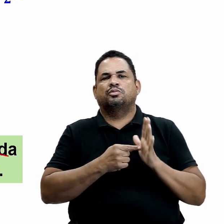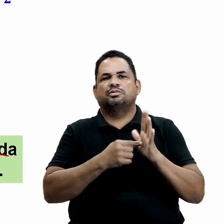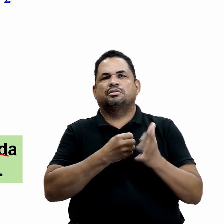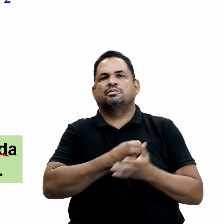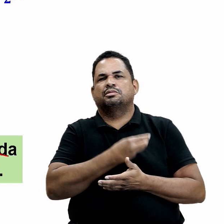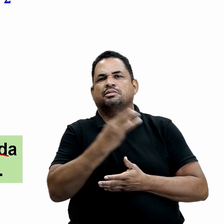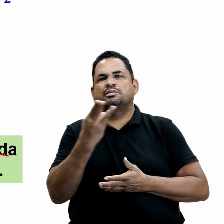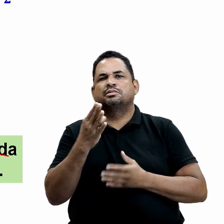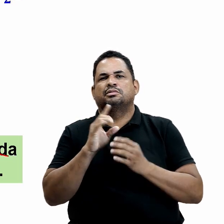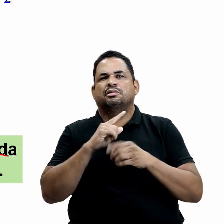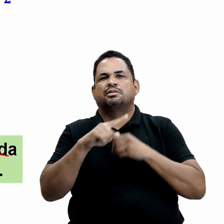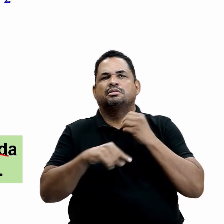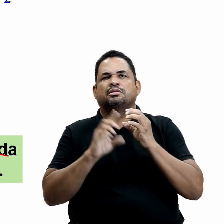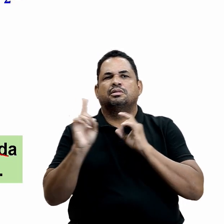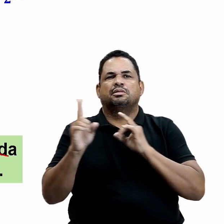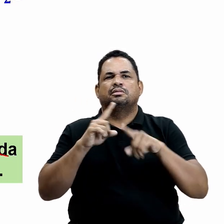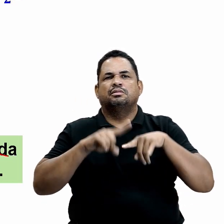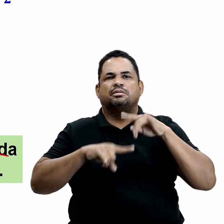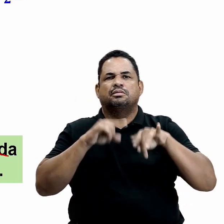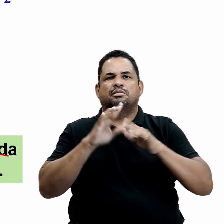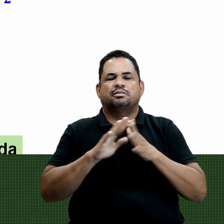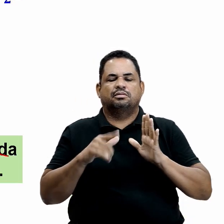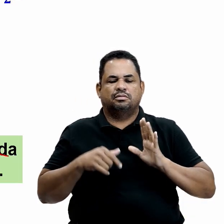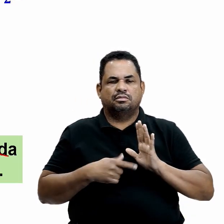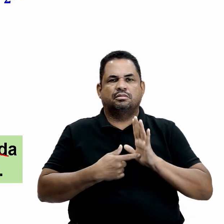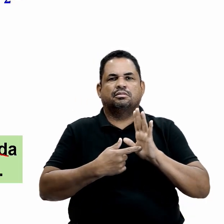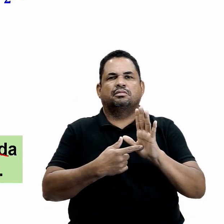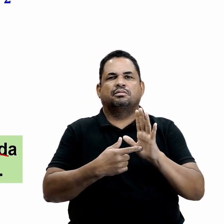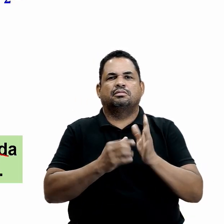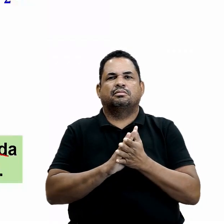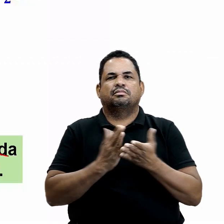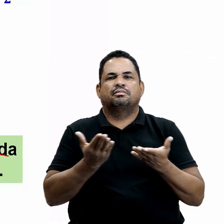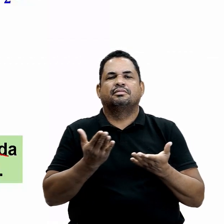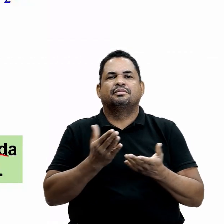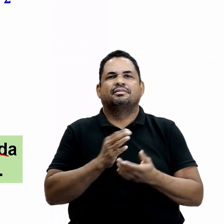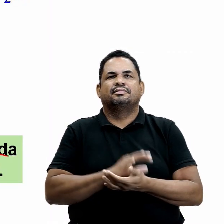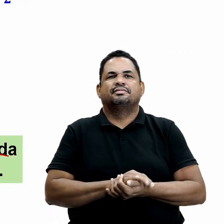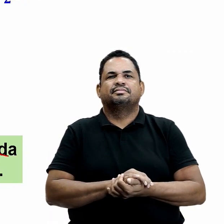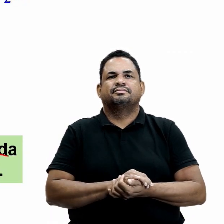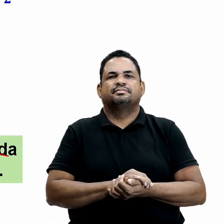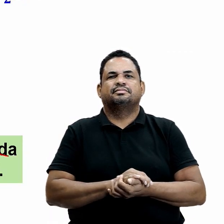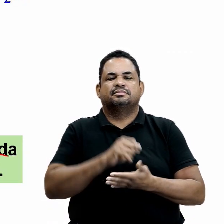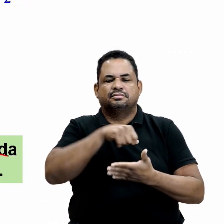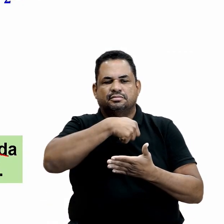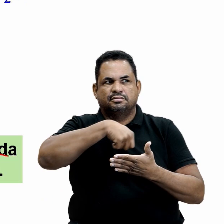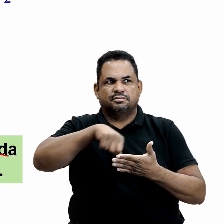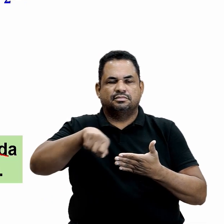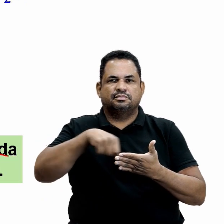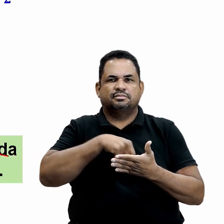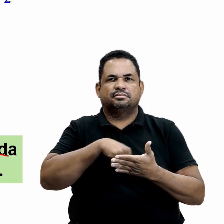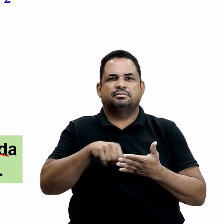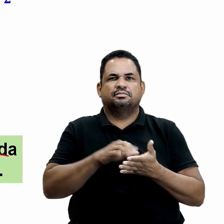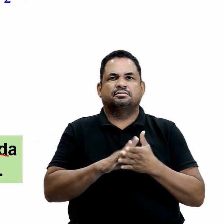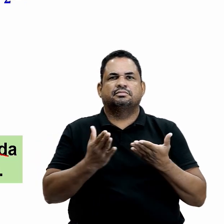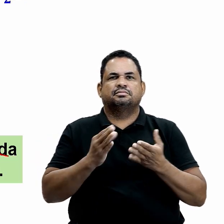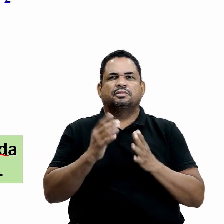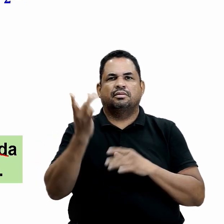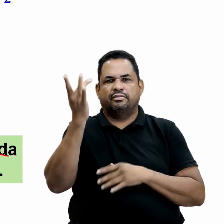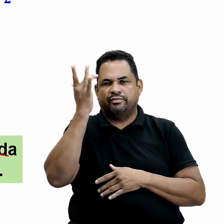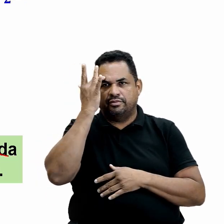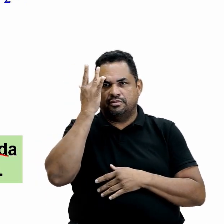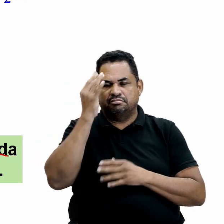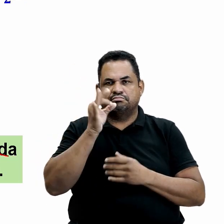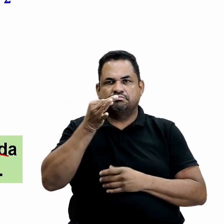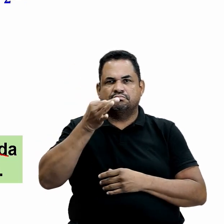químico que se apresenta, ou seja, que se encontra escrito em uma fórmula, tá